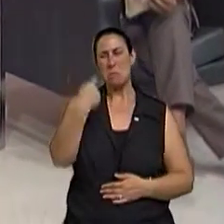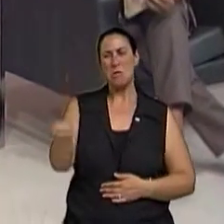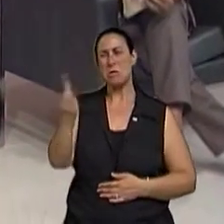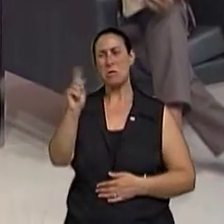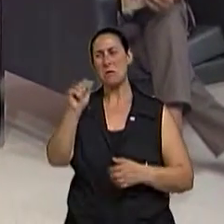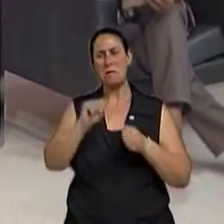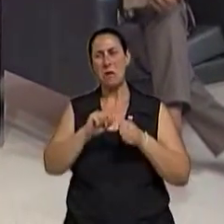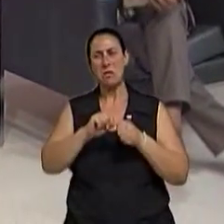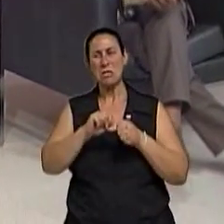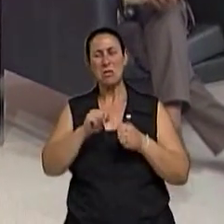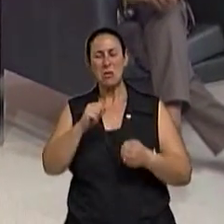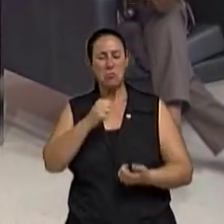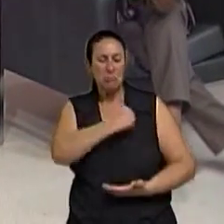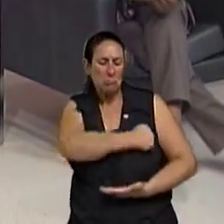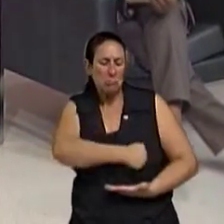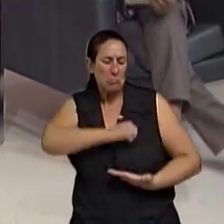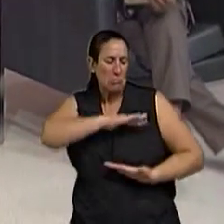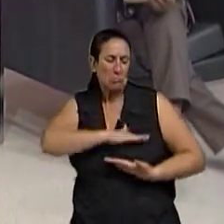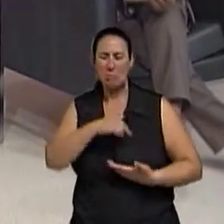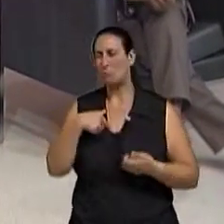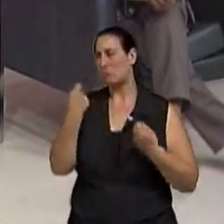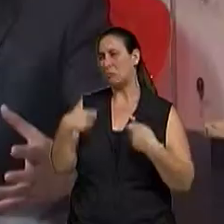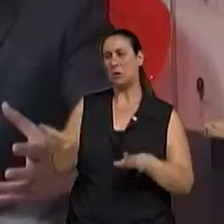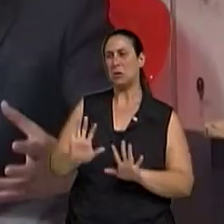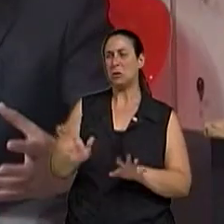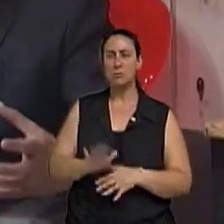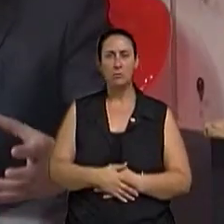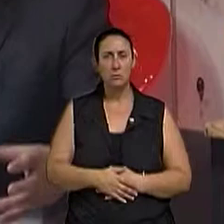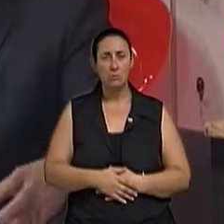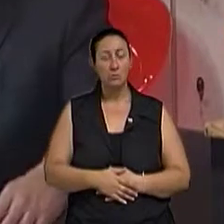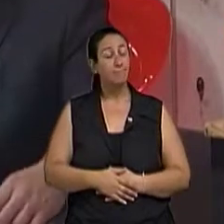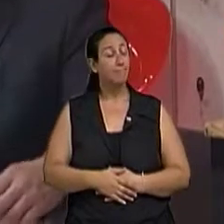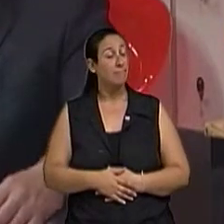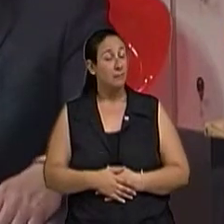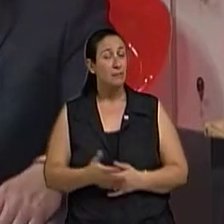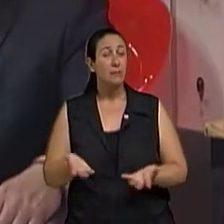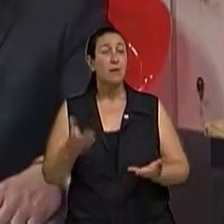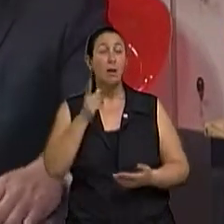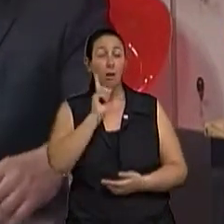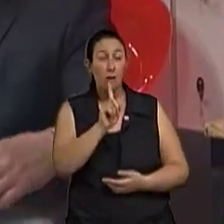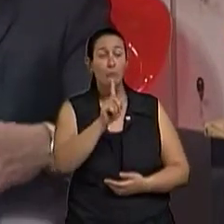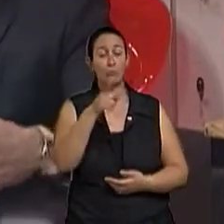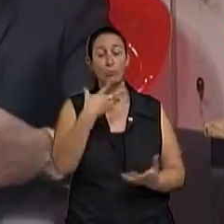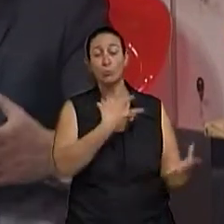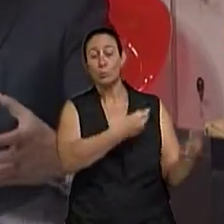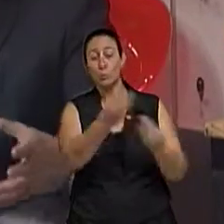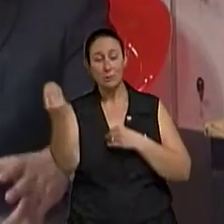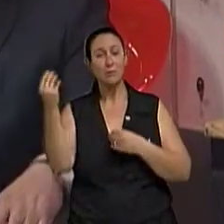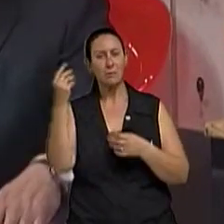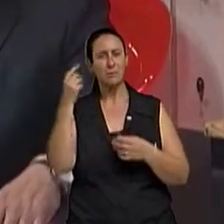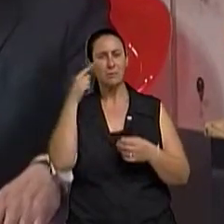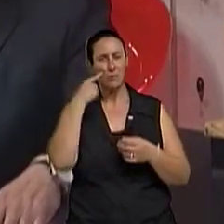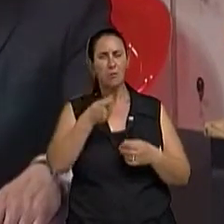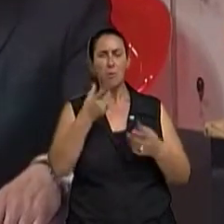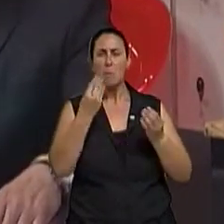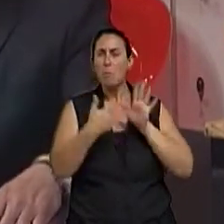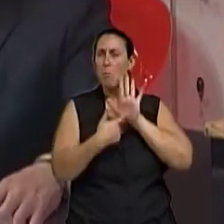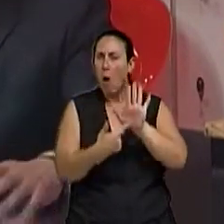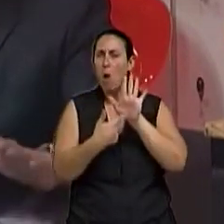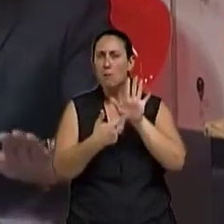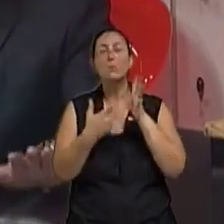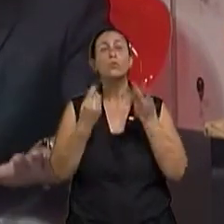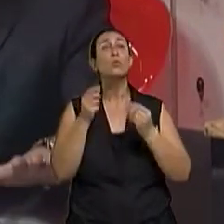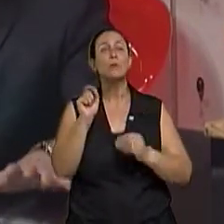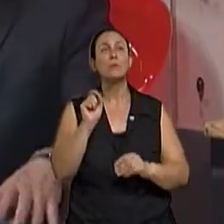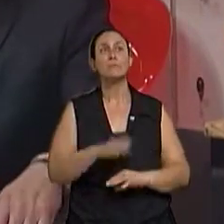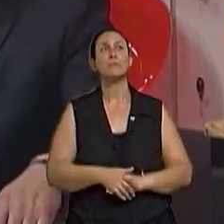mamografia periódica. Que idade é indicado? Essa ainda é uma discussão bastante complexa, porque tem saído na literatura muitos trabalhos sobre isso.